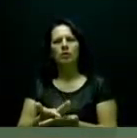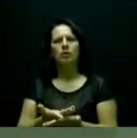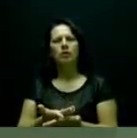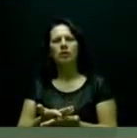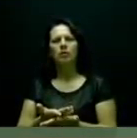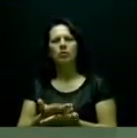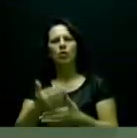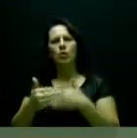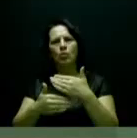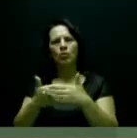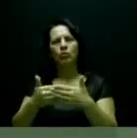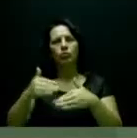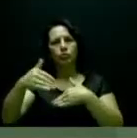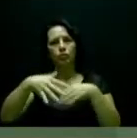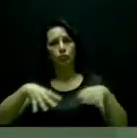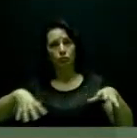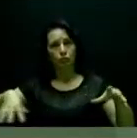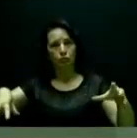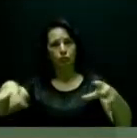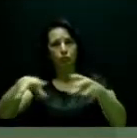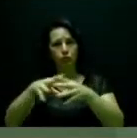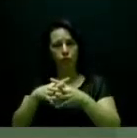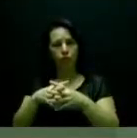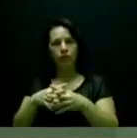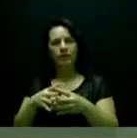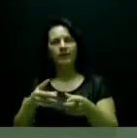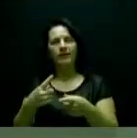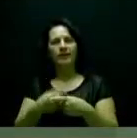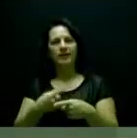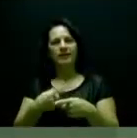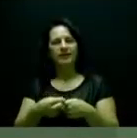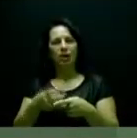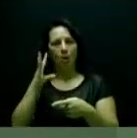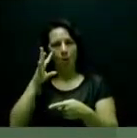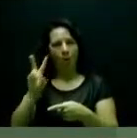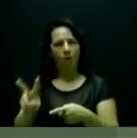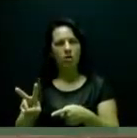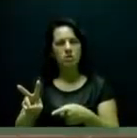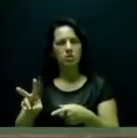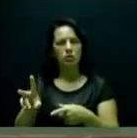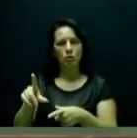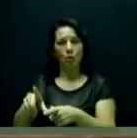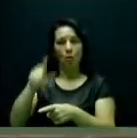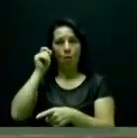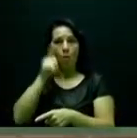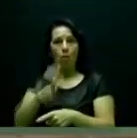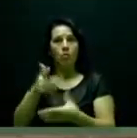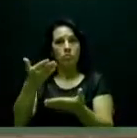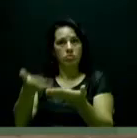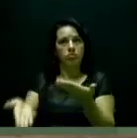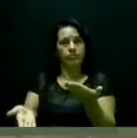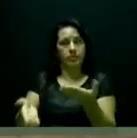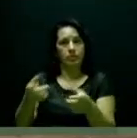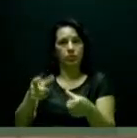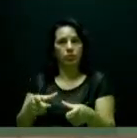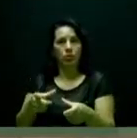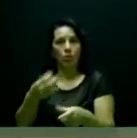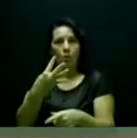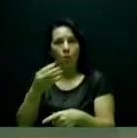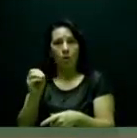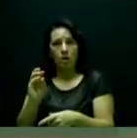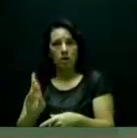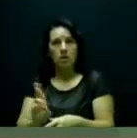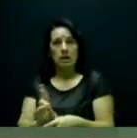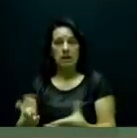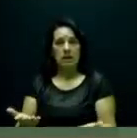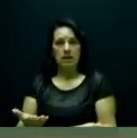para poder montar o seu curral eleitoral. Ainda faz terrorismo, né? Olha, se outro ganhar a eleição, você vai perder os